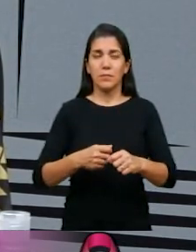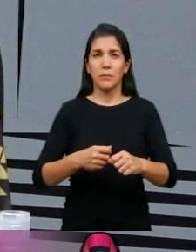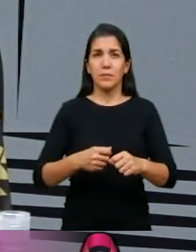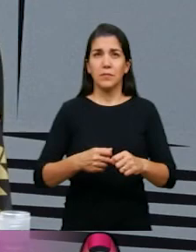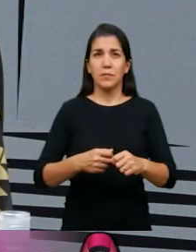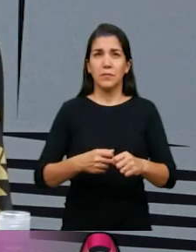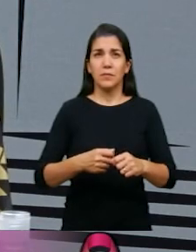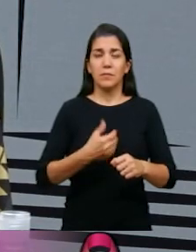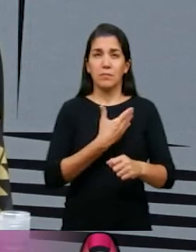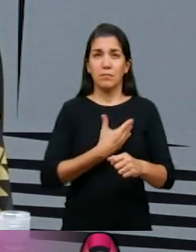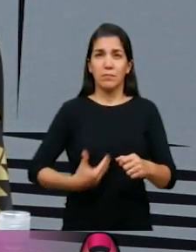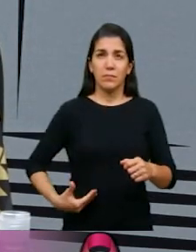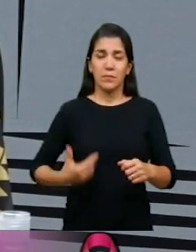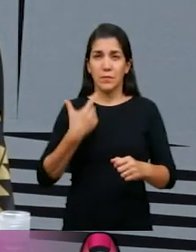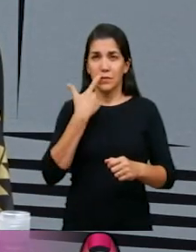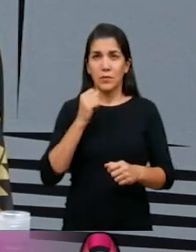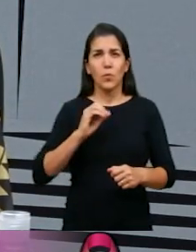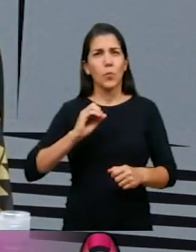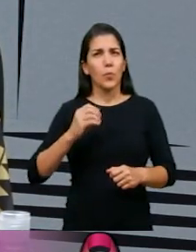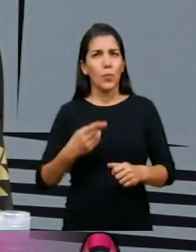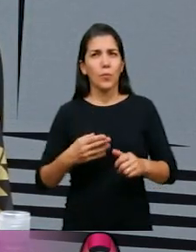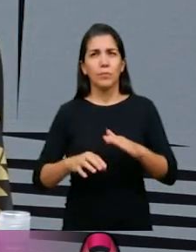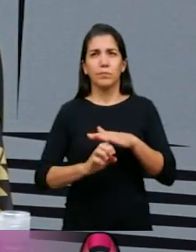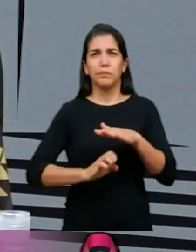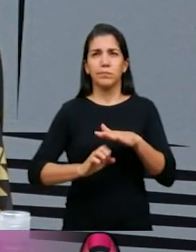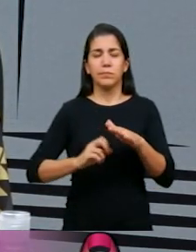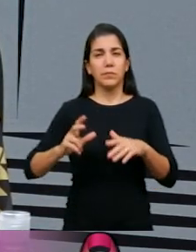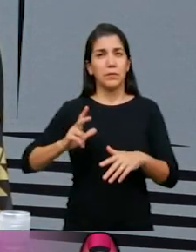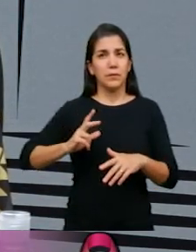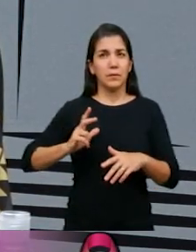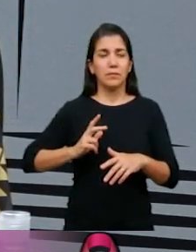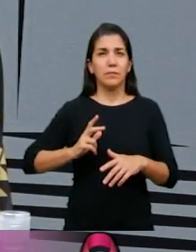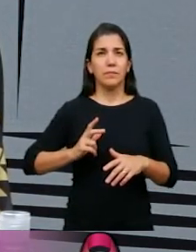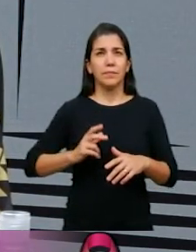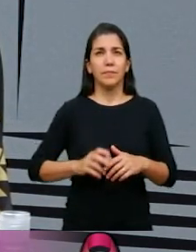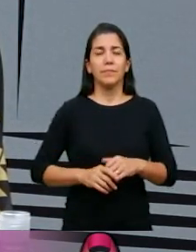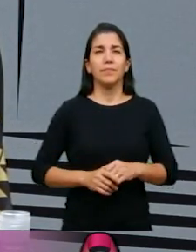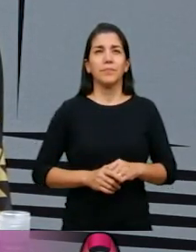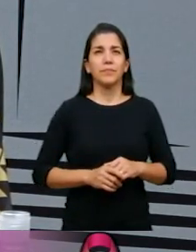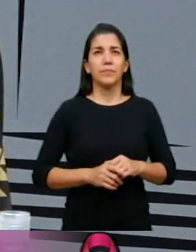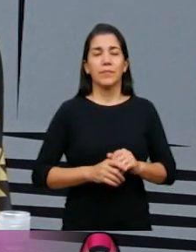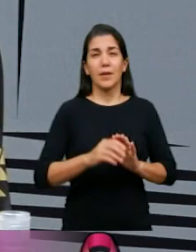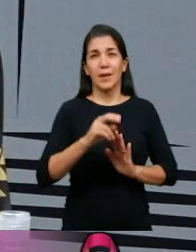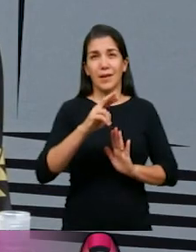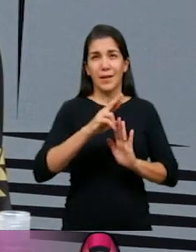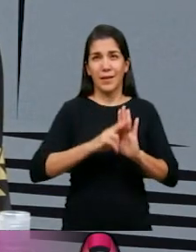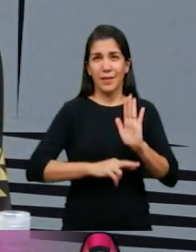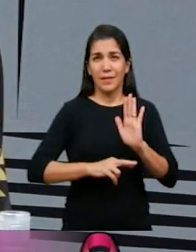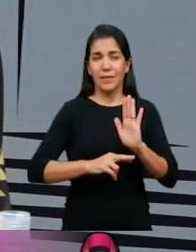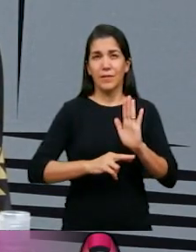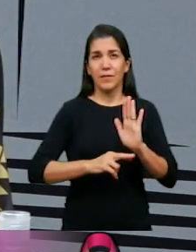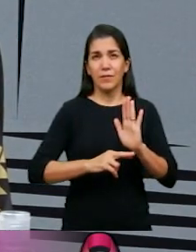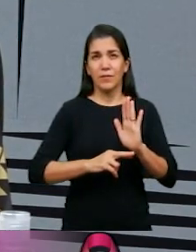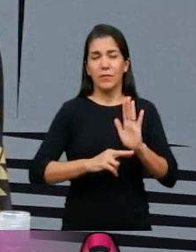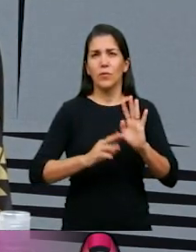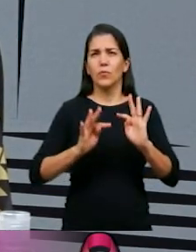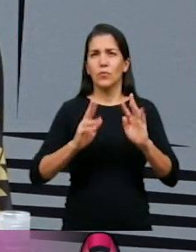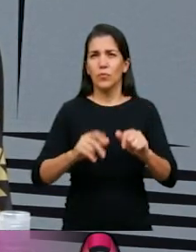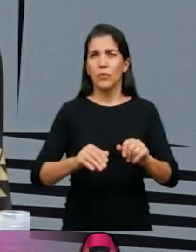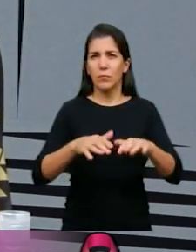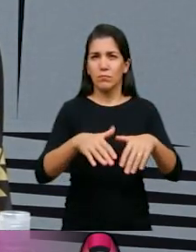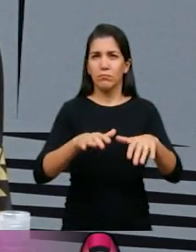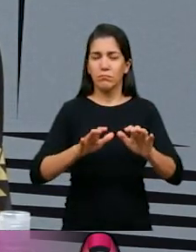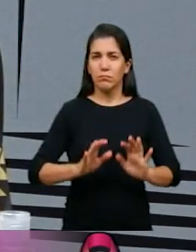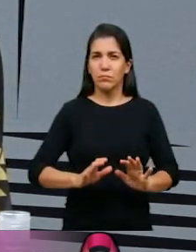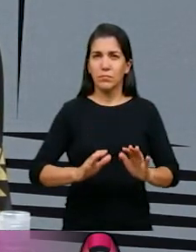empresas terciarizadas? 4. Enviar a este legislativo relação com a localização de todas as lombofaixas construídas